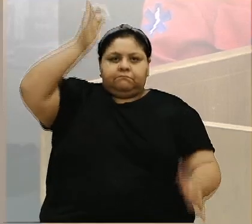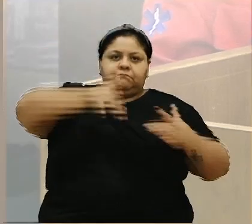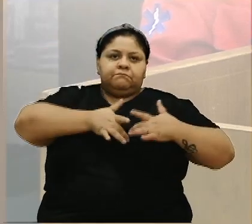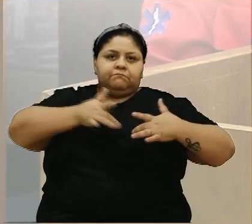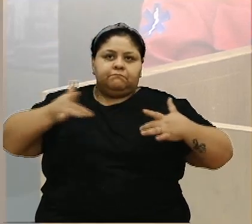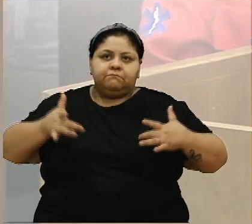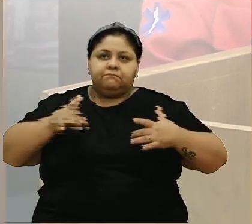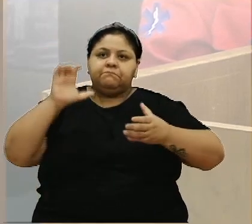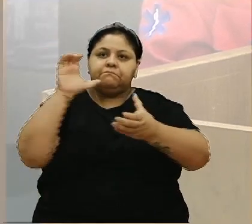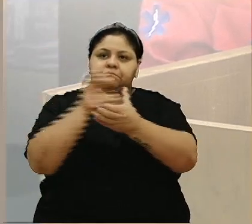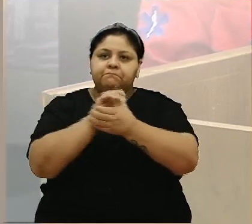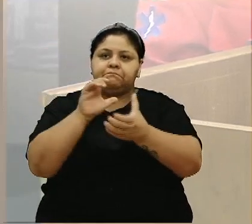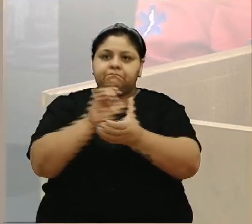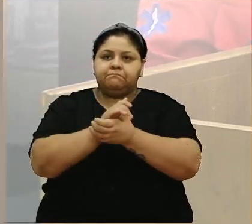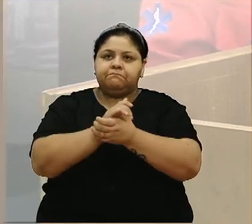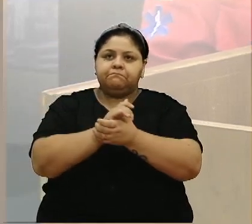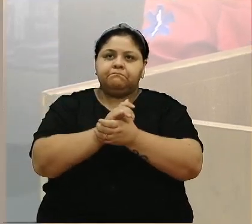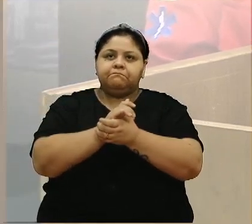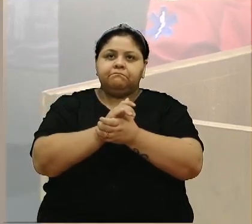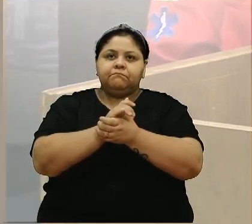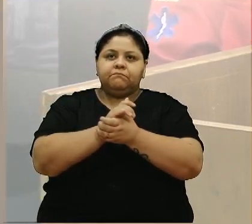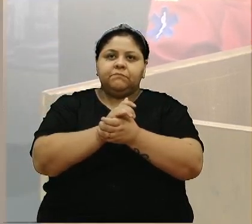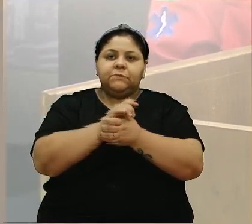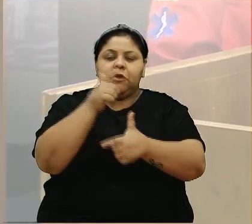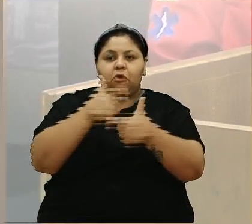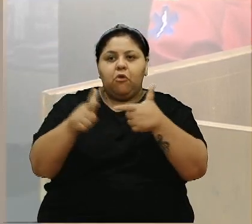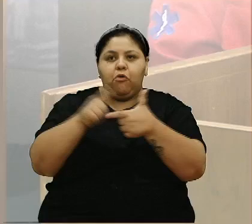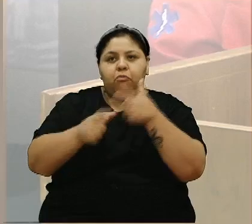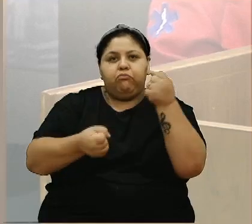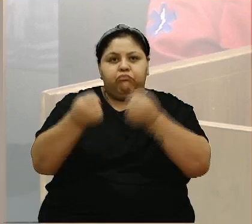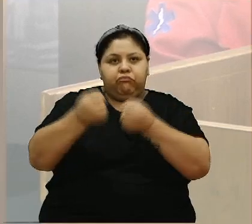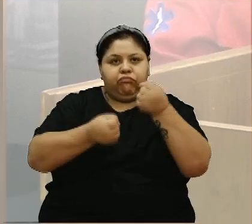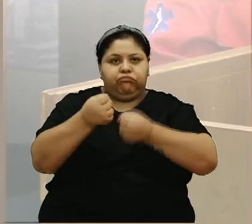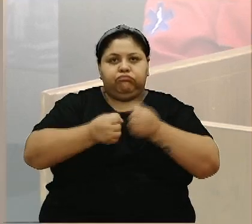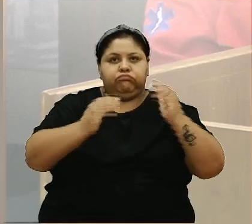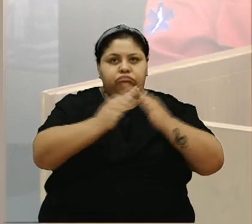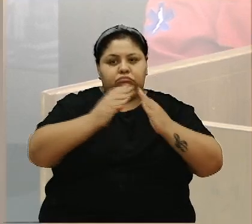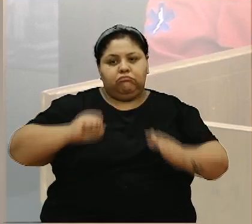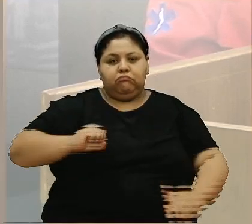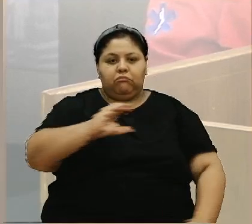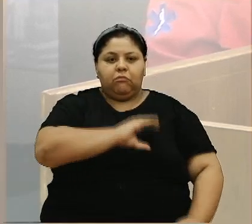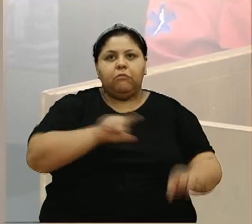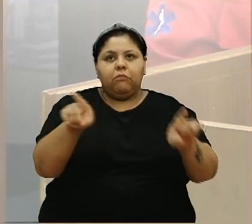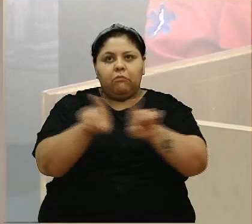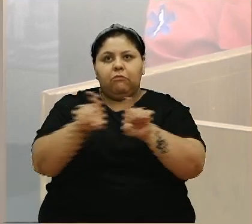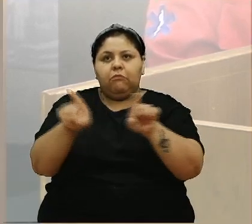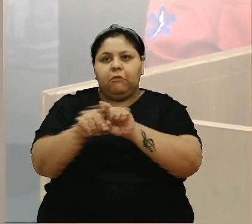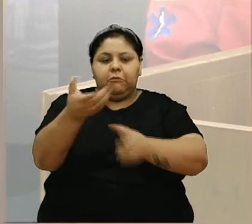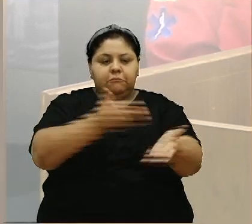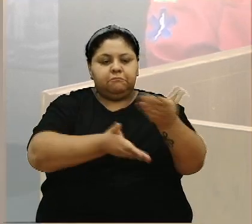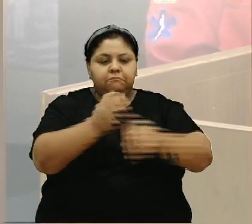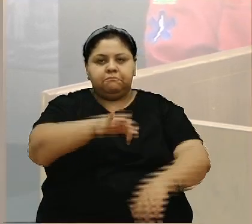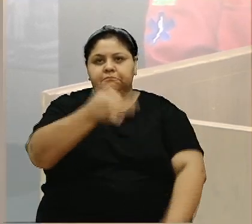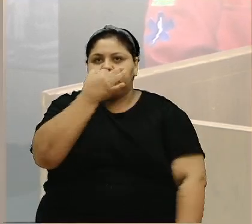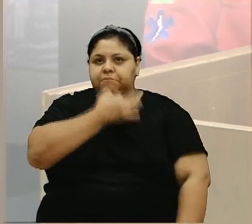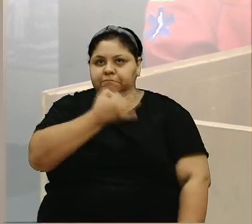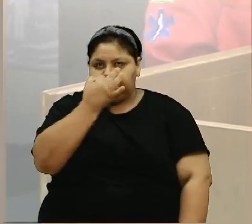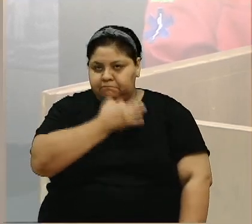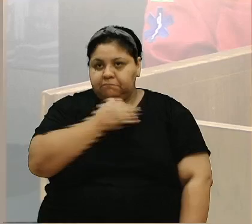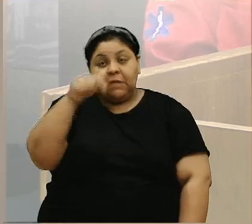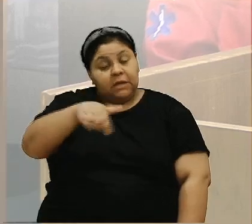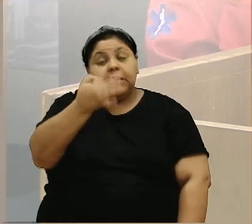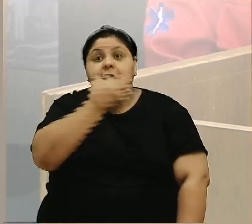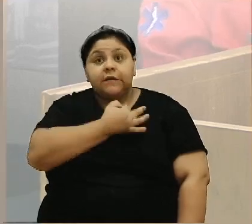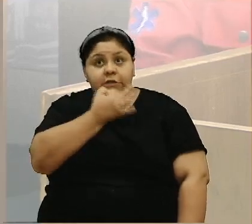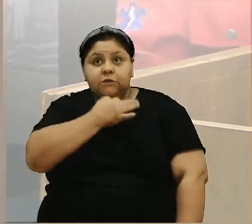um casal que ficou empenhado com seu veículo vindo de Criciúma, que moram lá e também vem dar esse atendimento da cidade de Criciúma, vem nos dar o